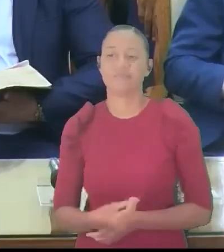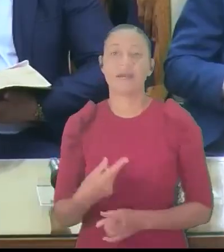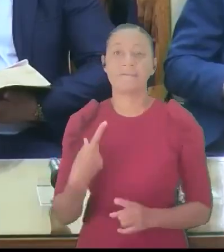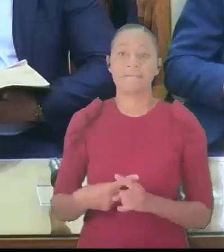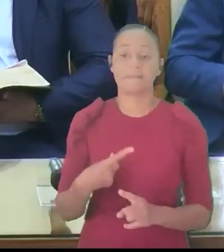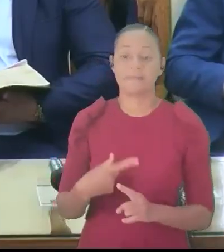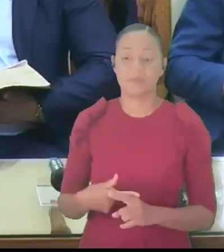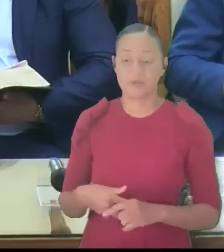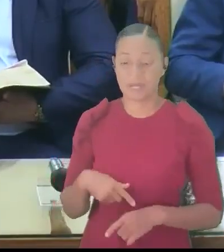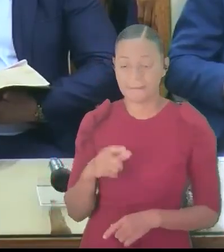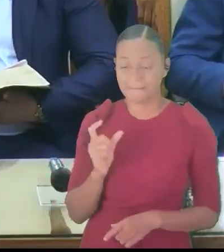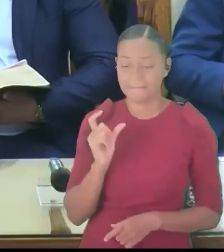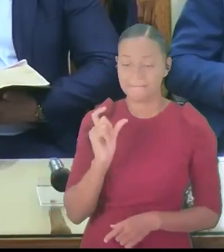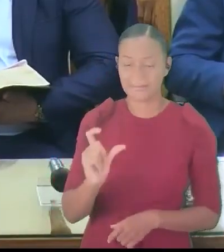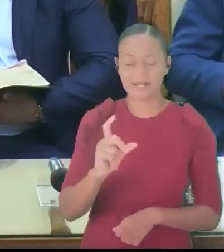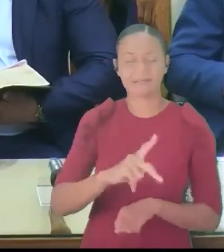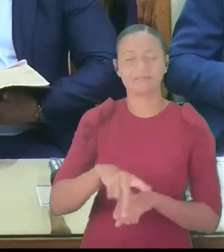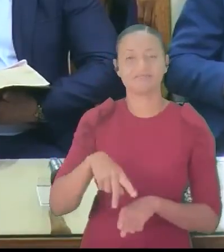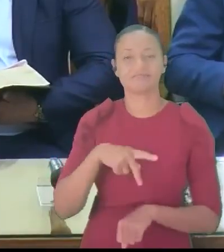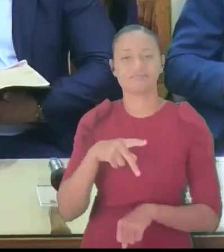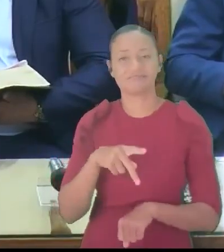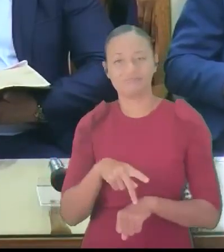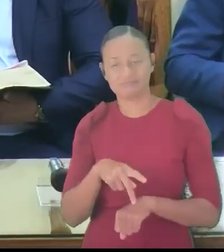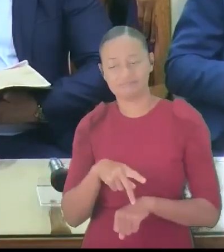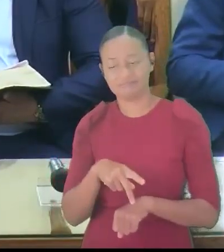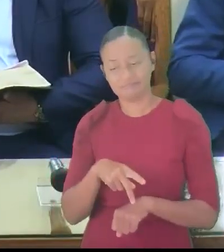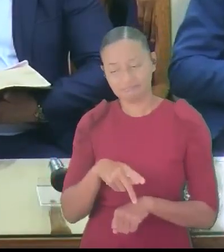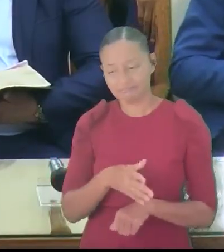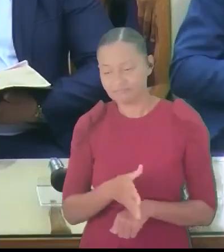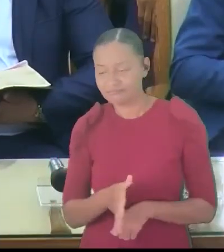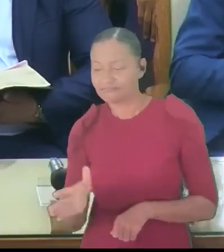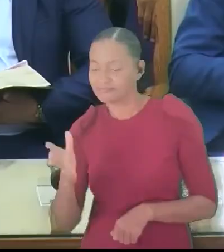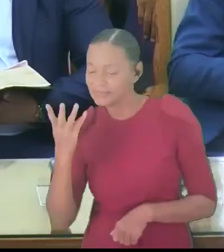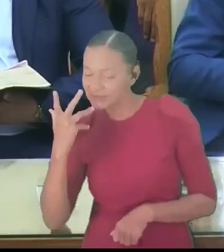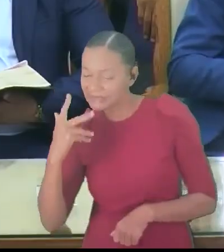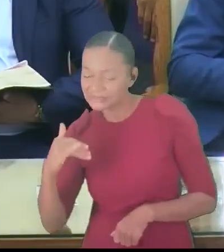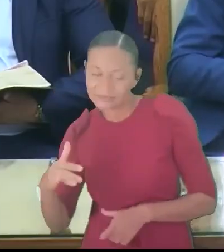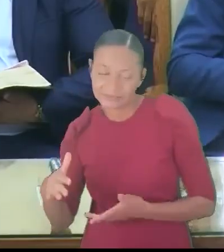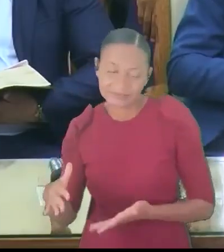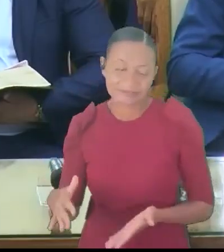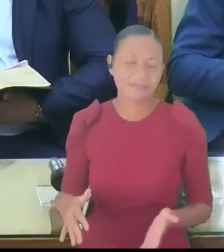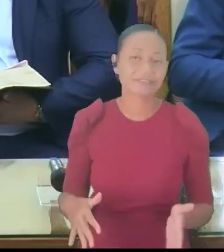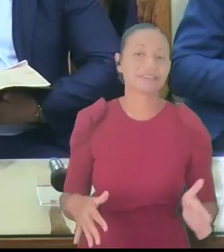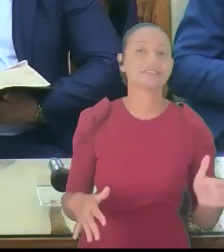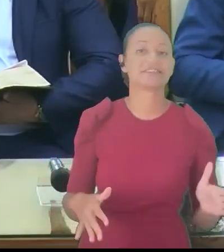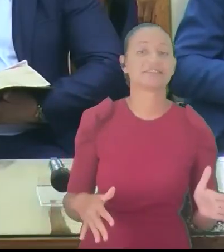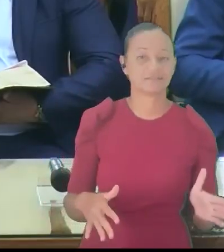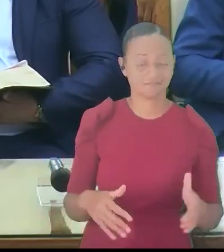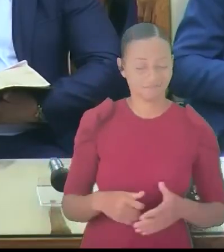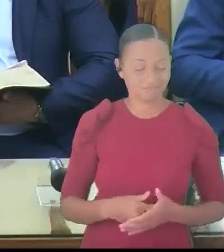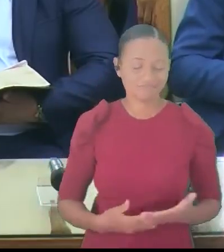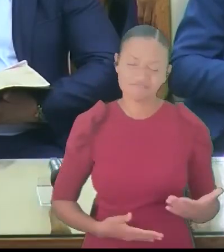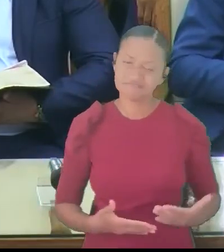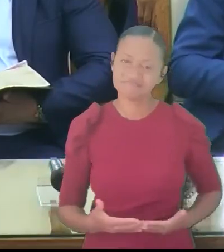palavra país em grego tanto pende para criança, como pende para criado.